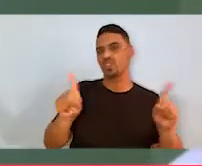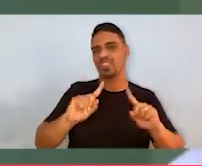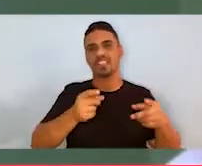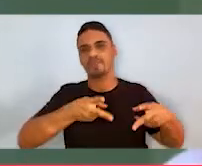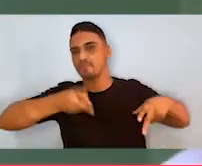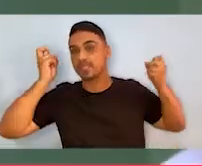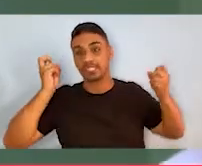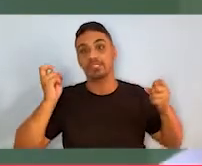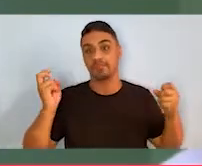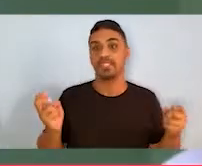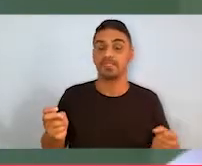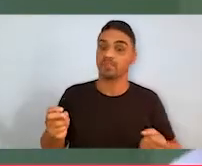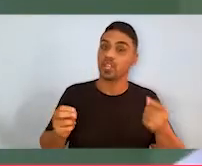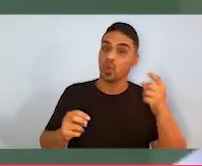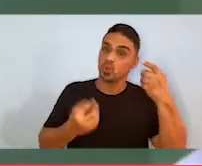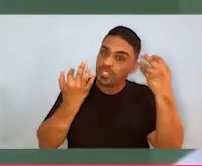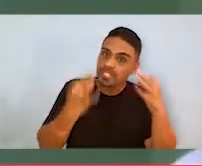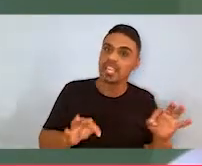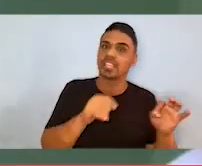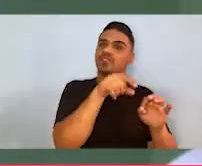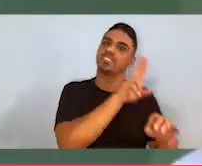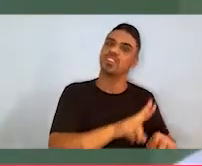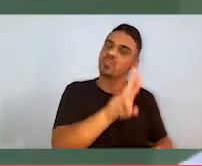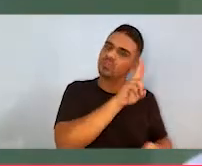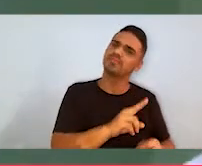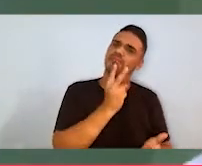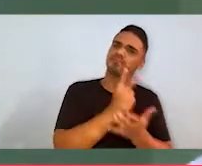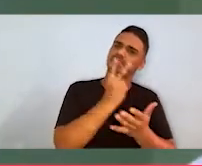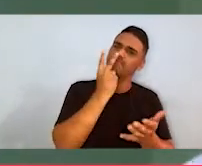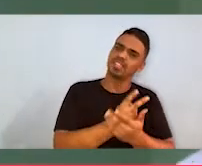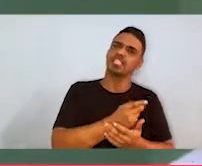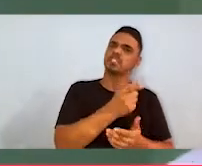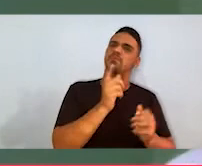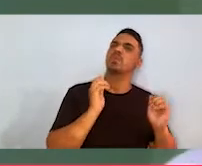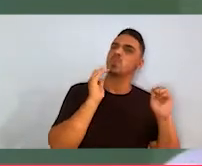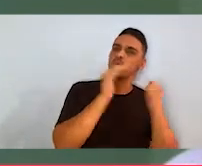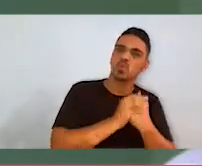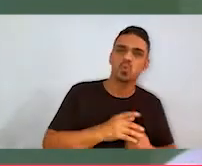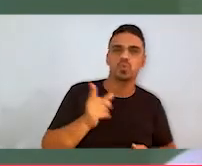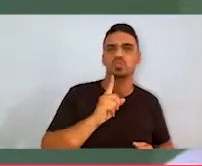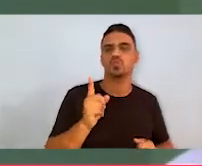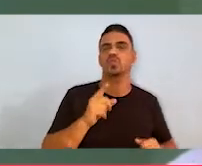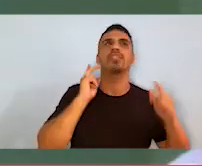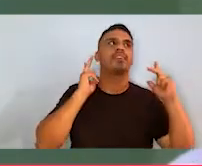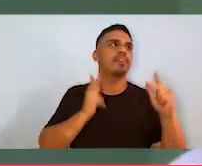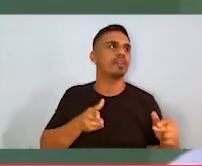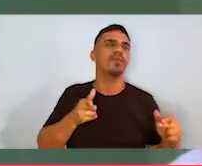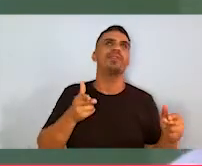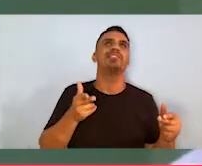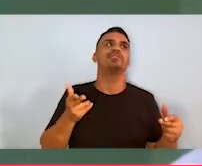mesclar outras técnicas com pixel art é realçar o pixel art, não esconder ele como se fosse um